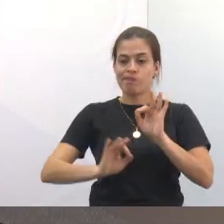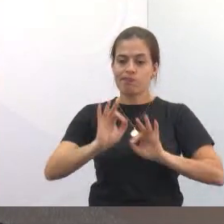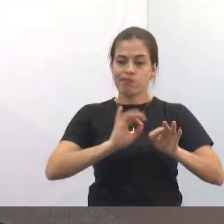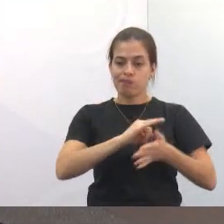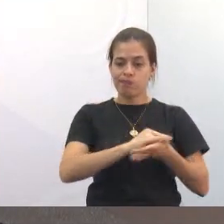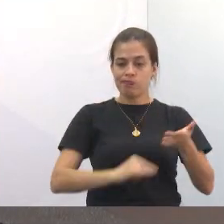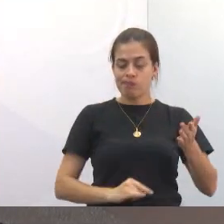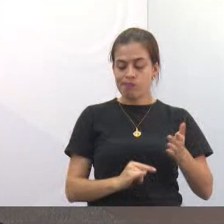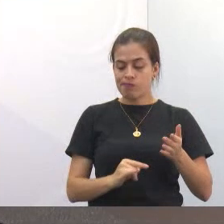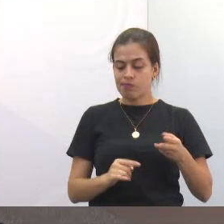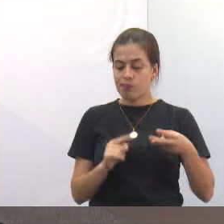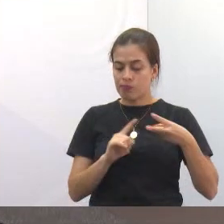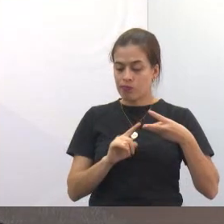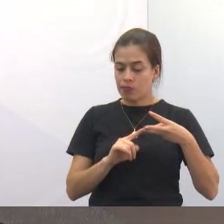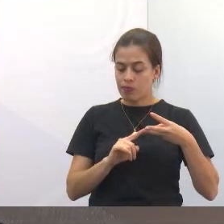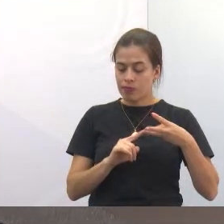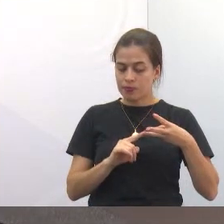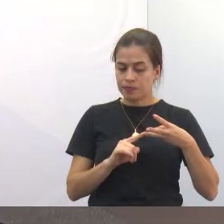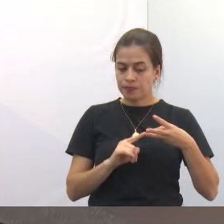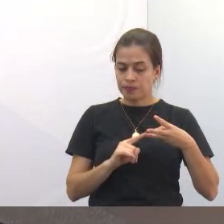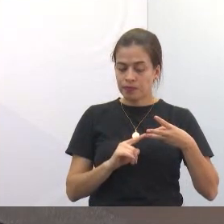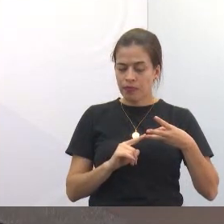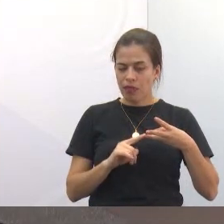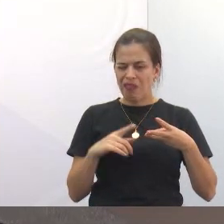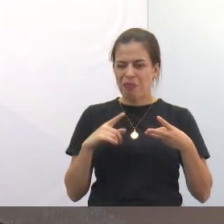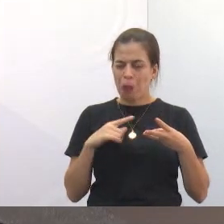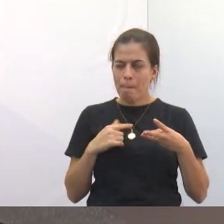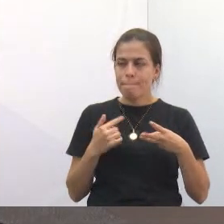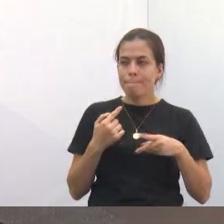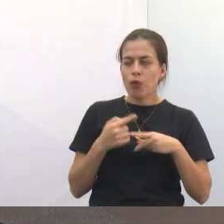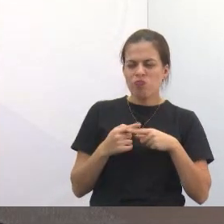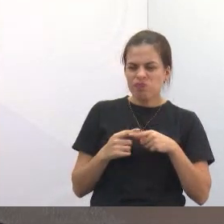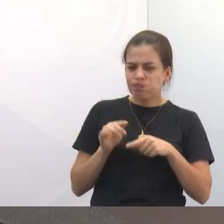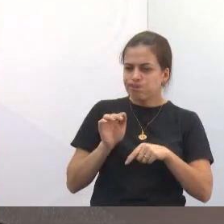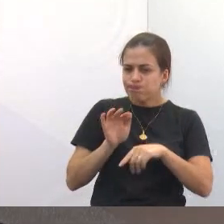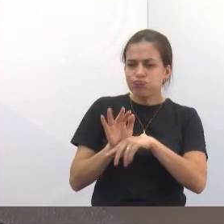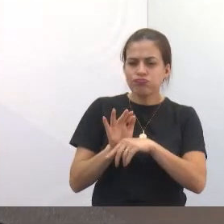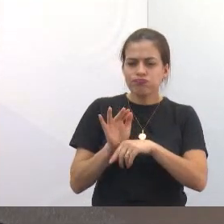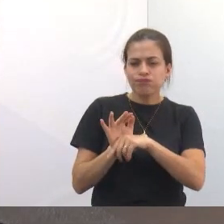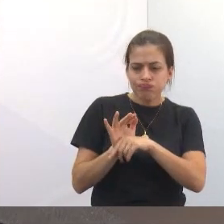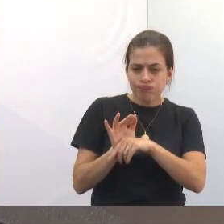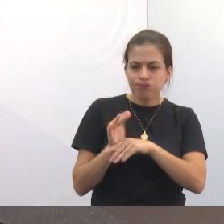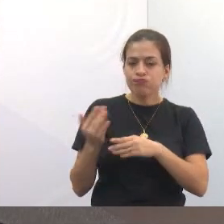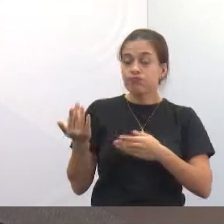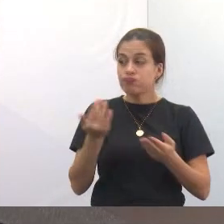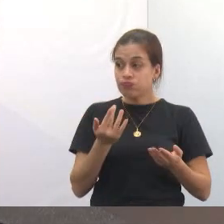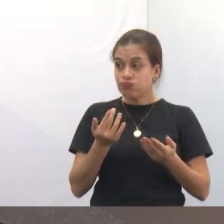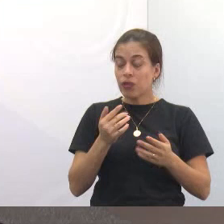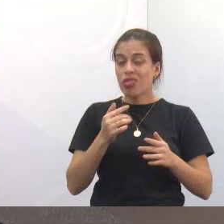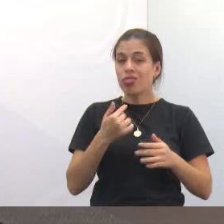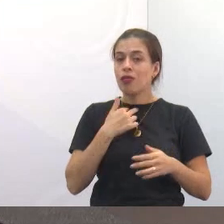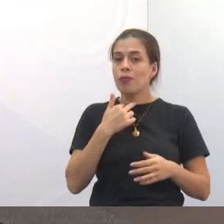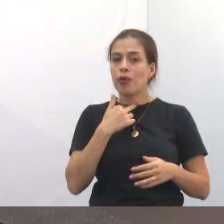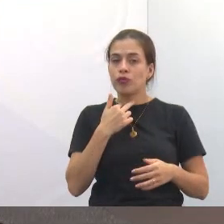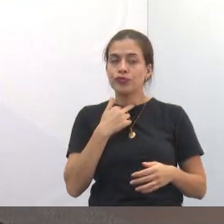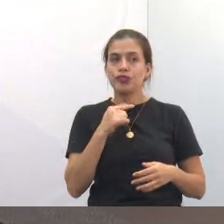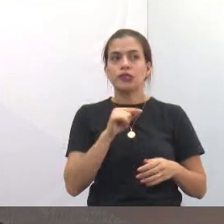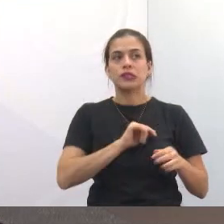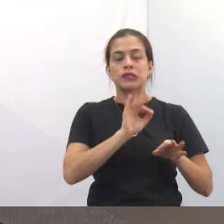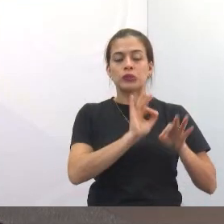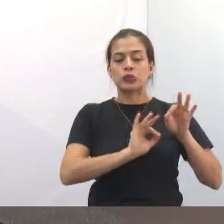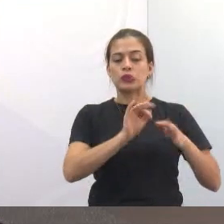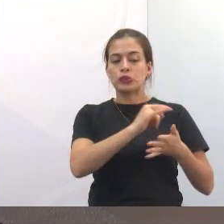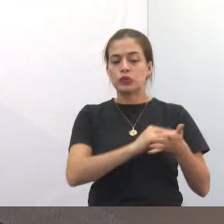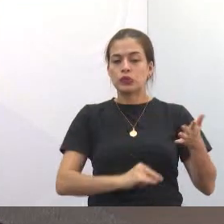Número 3. Há algum empecilho que impede esta área de ser regularizado? Justificar. A